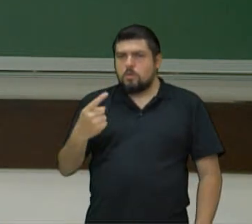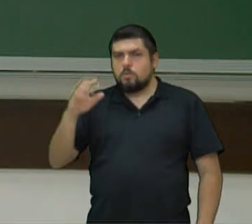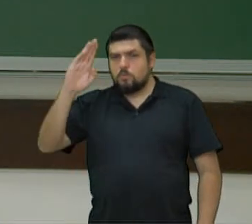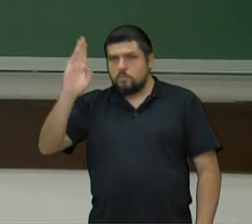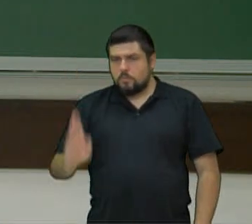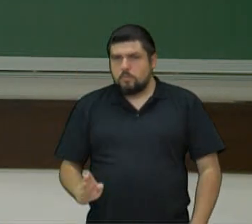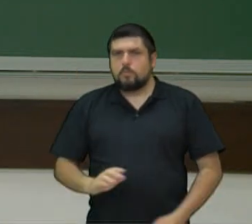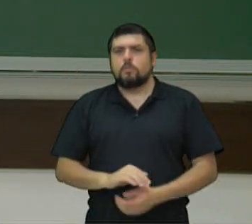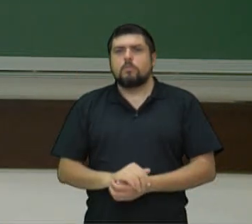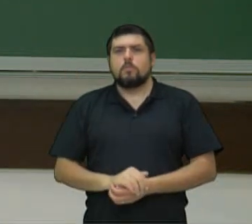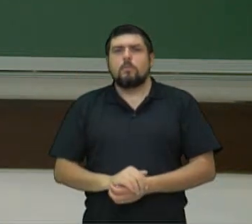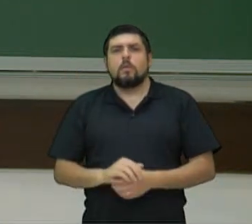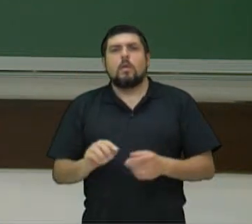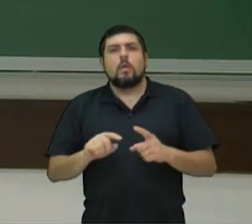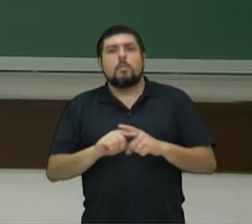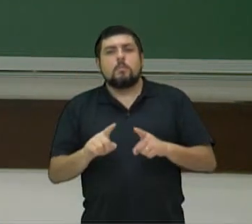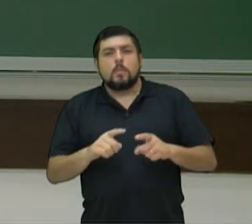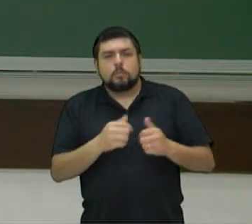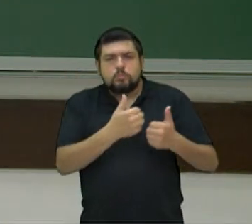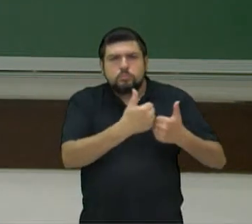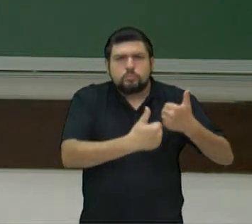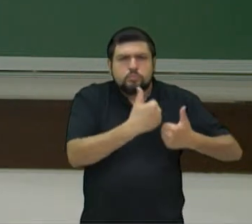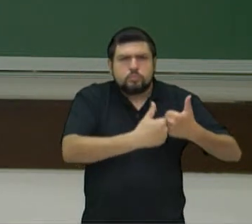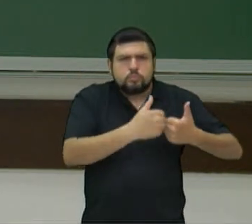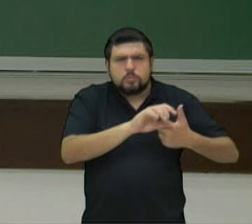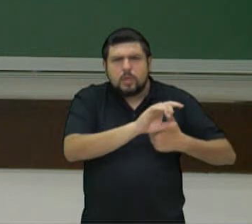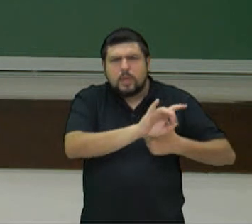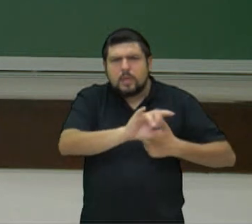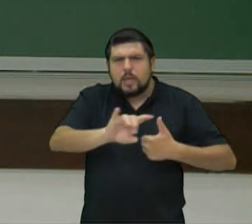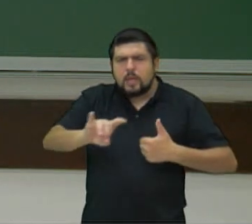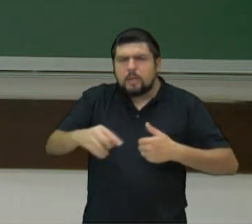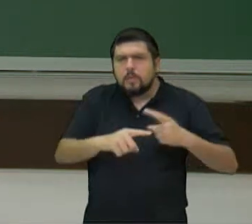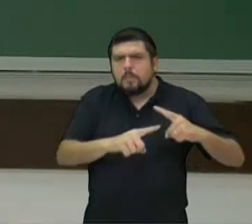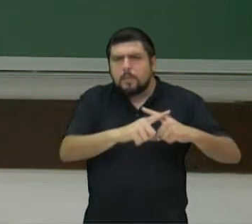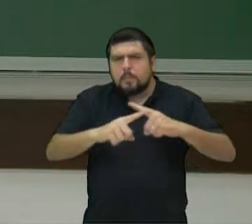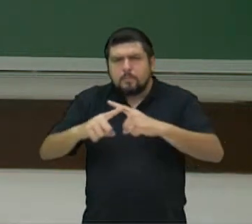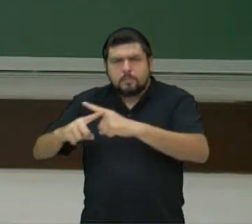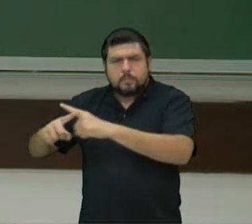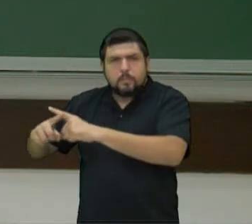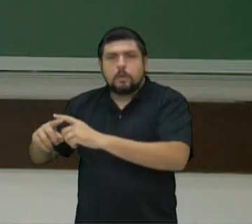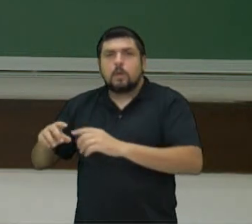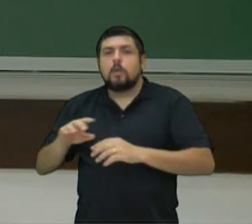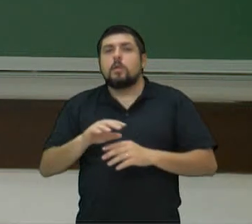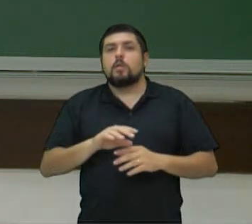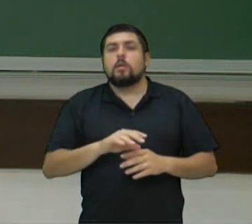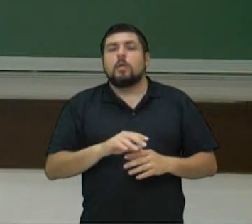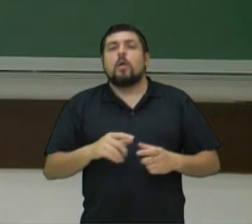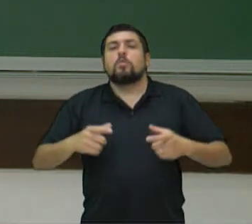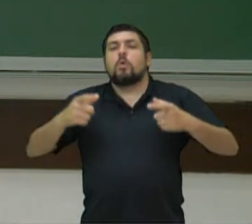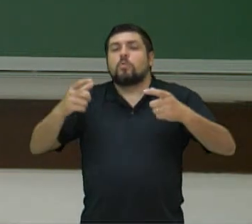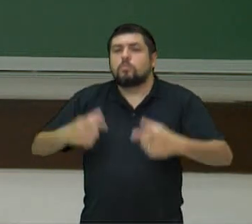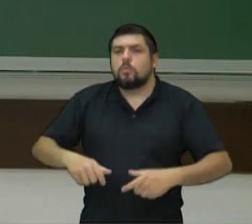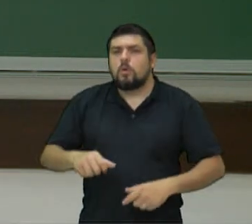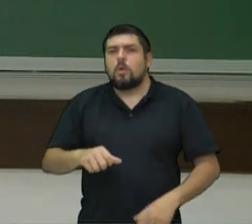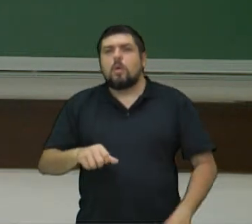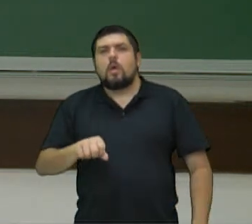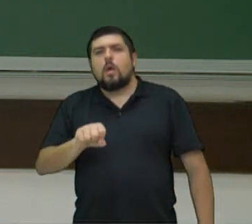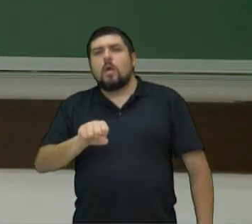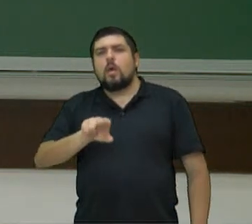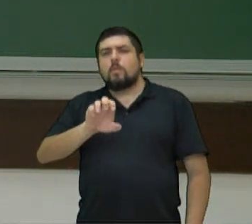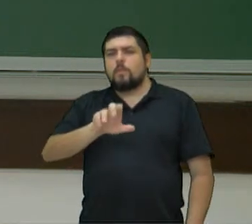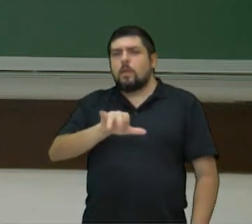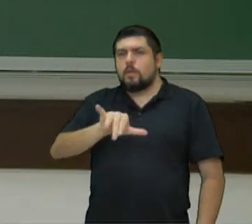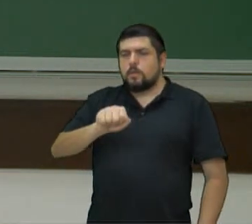a quantidade de gols por partida, então, a Copa do Mundo, que aconteceu lá na Suécia, ela teve um